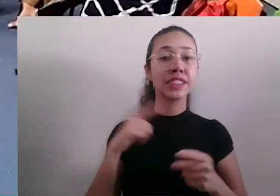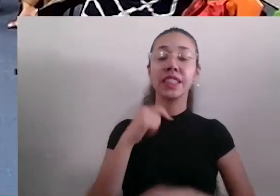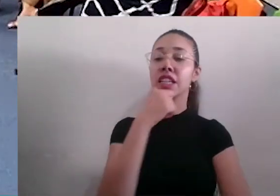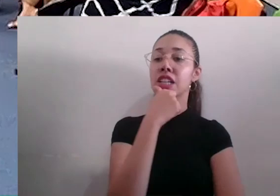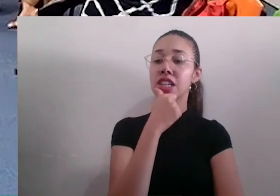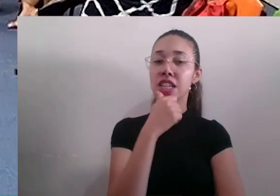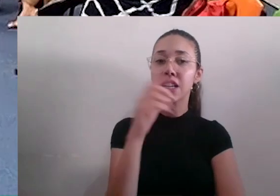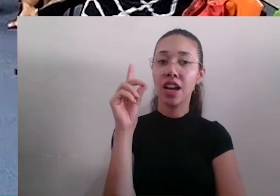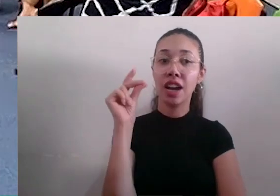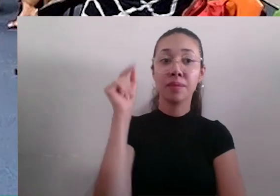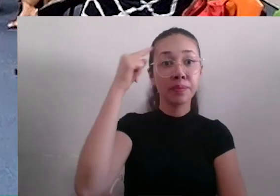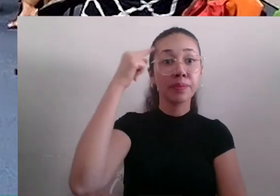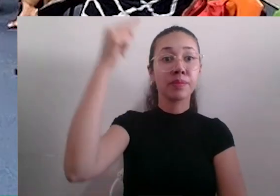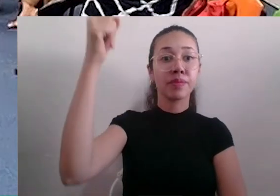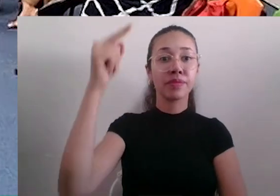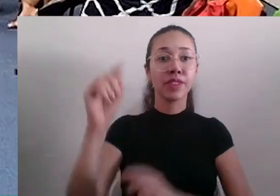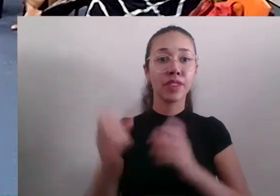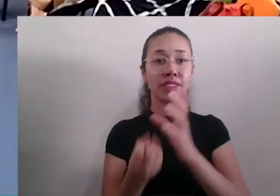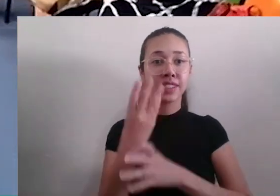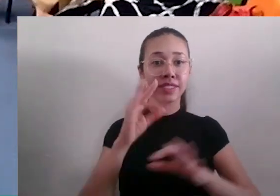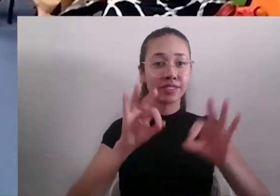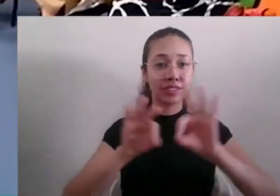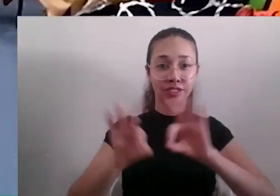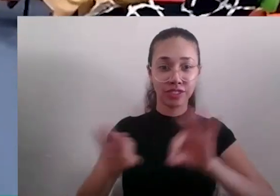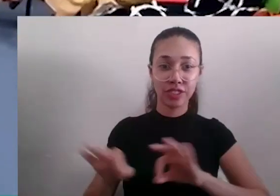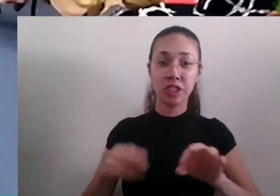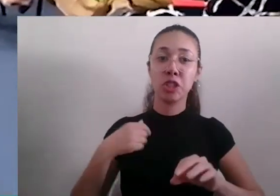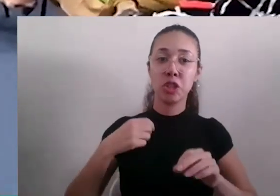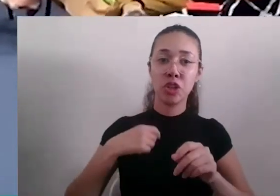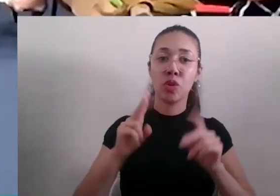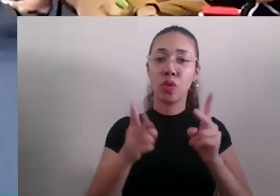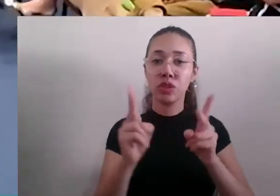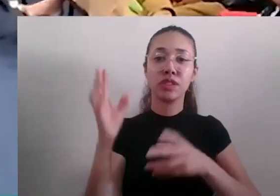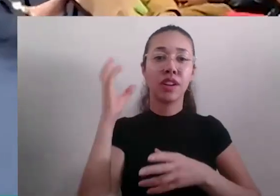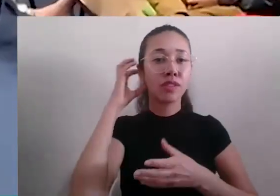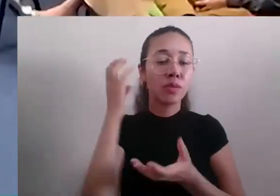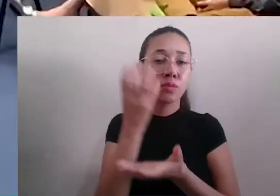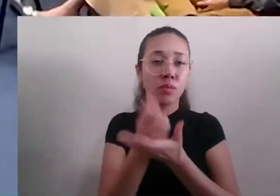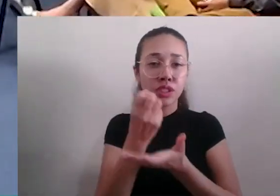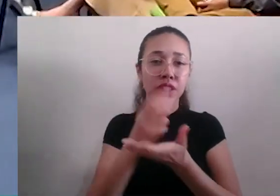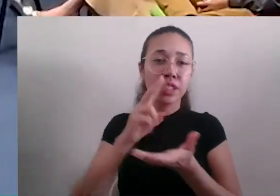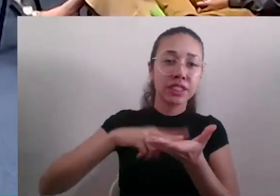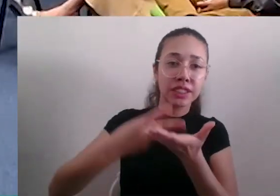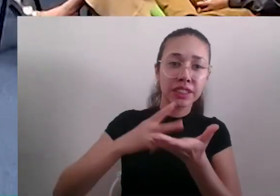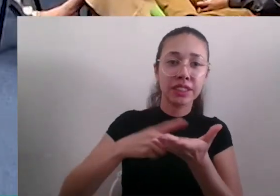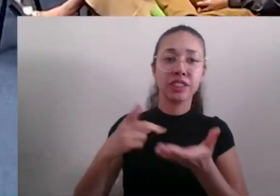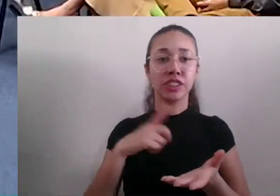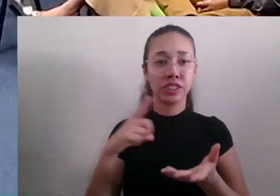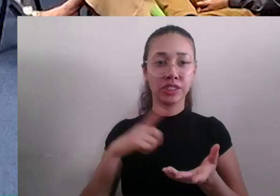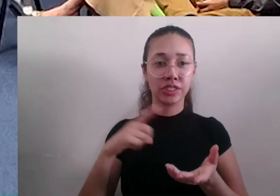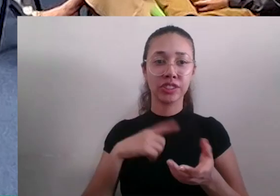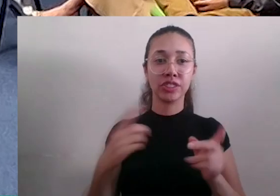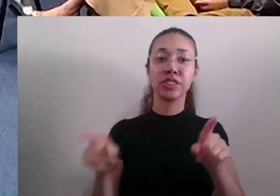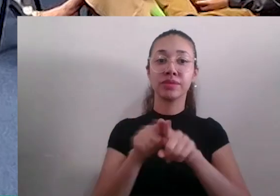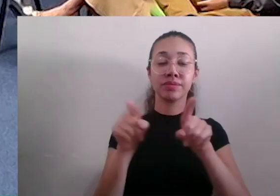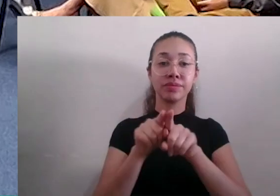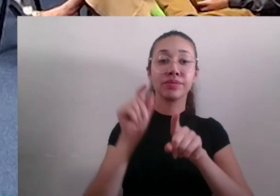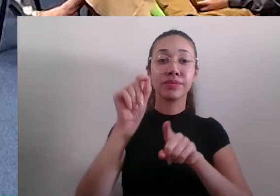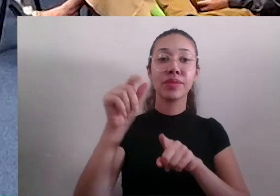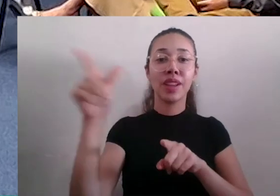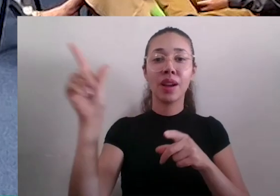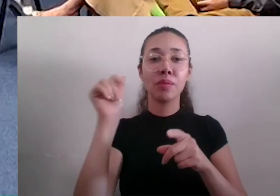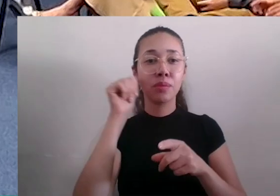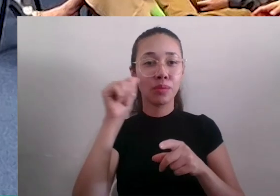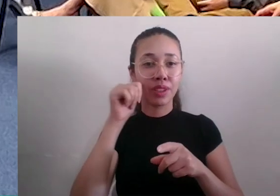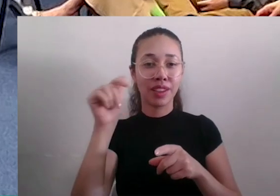eh eu continuava trabalhando como interprete fazendo esse podcast para Piauí ela era repórter da Piauí a flora que também é Minha